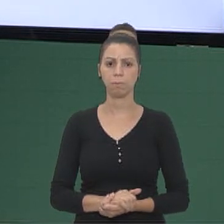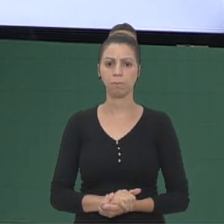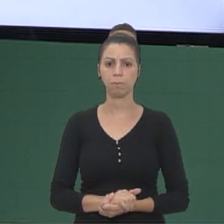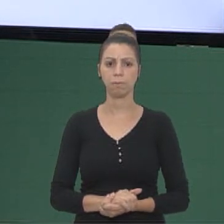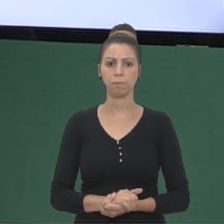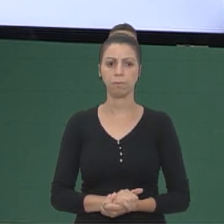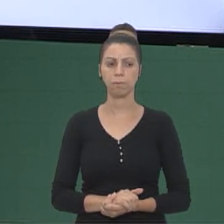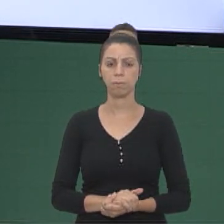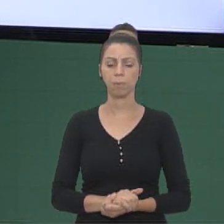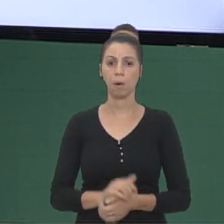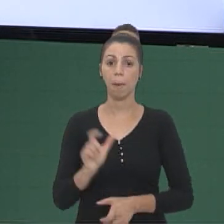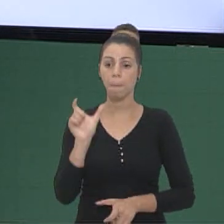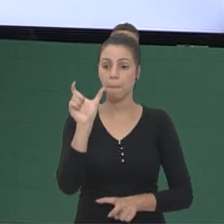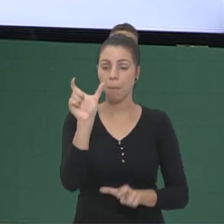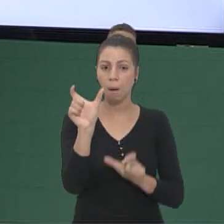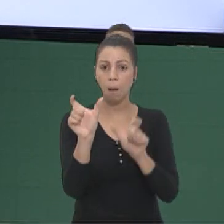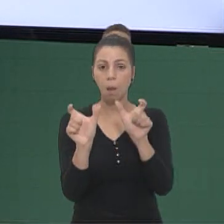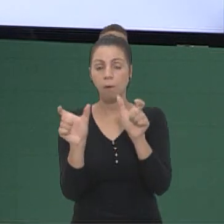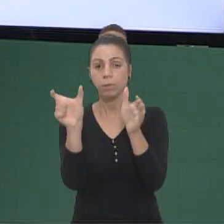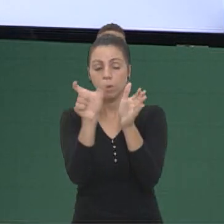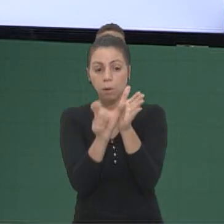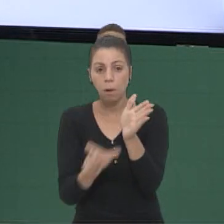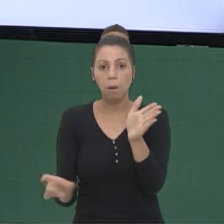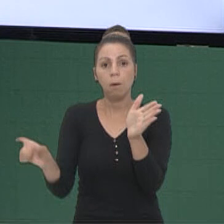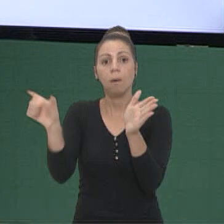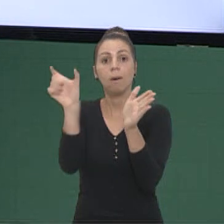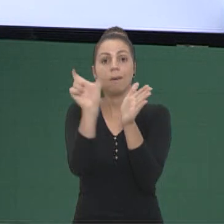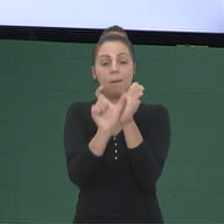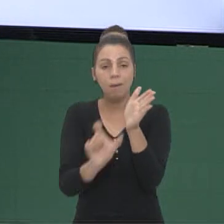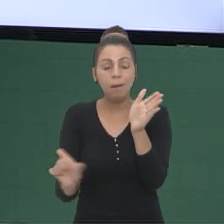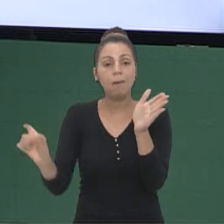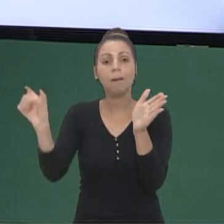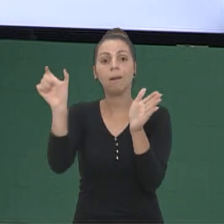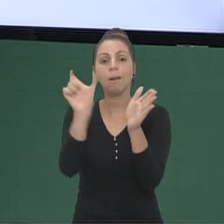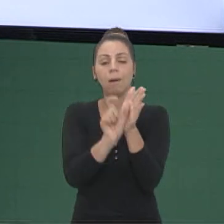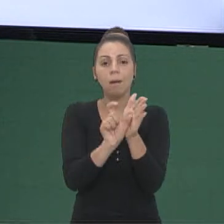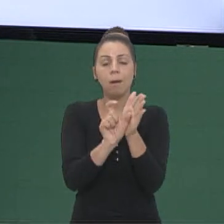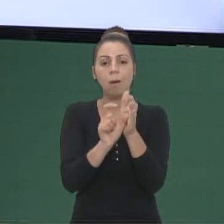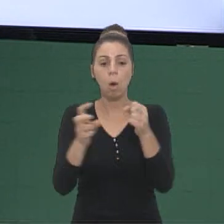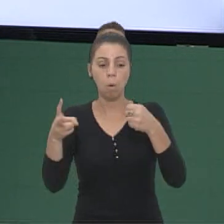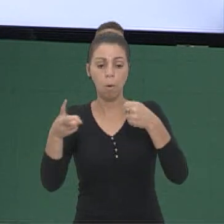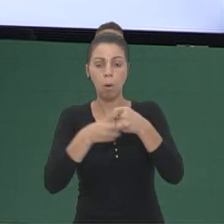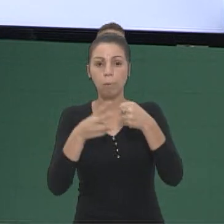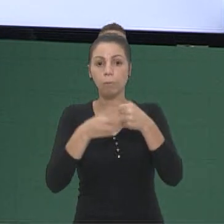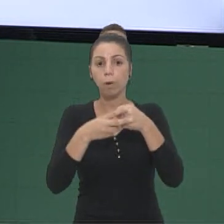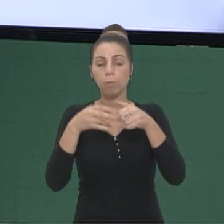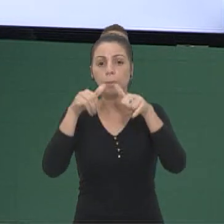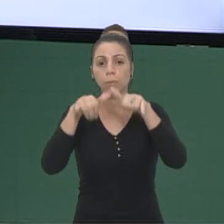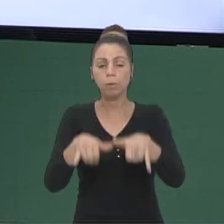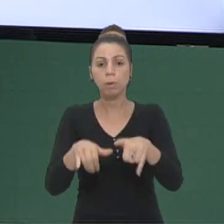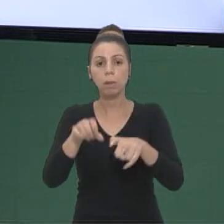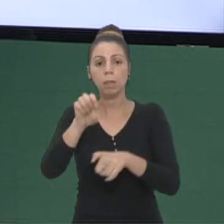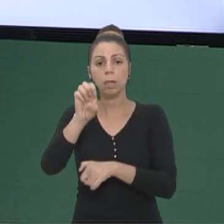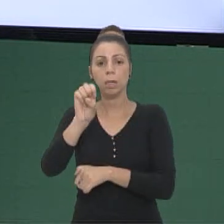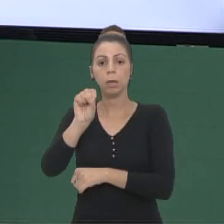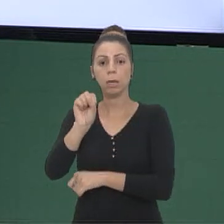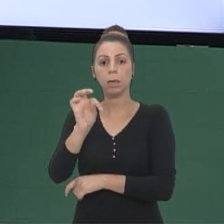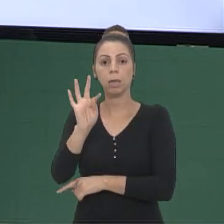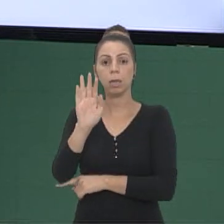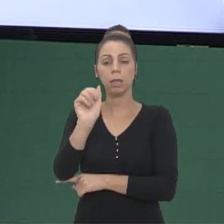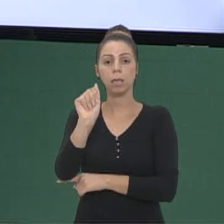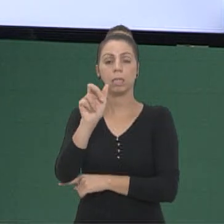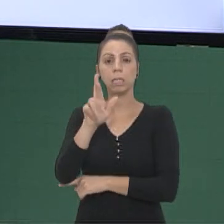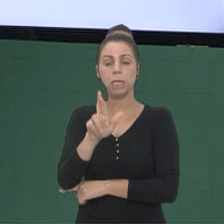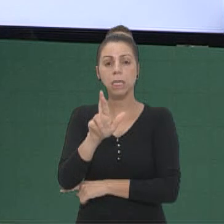Lembram? Palavras que se repetem. Olha só o verbo estar. Estarás, estarás, repetição de palavras. O poema